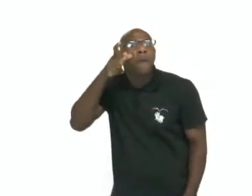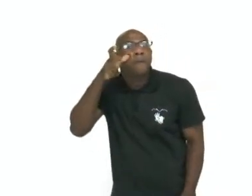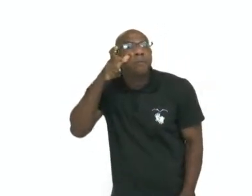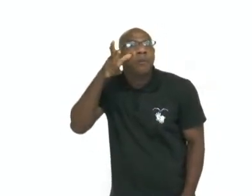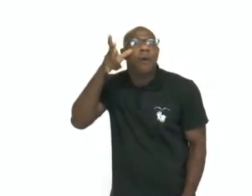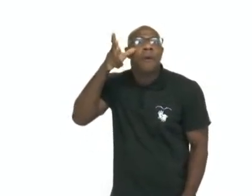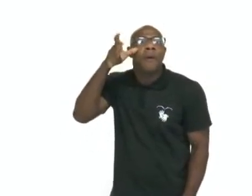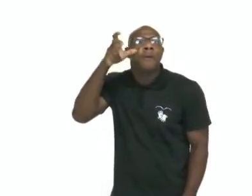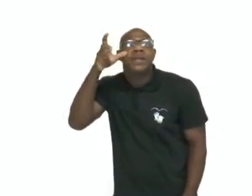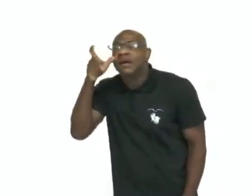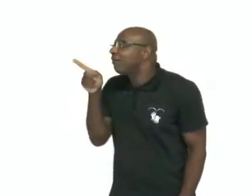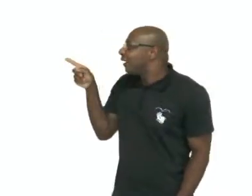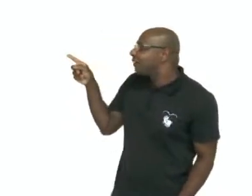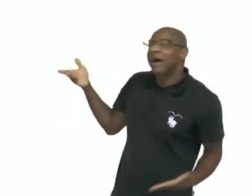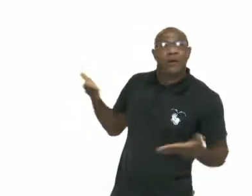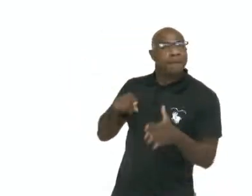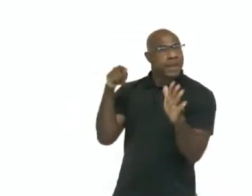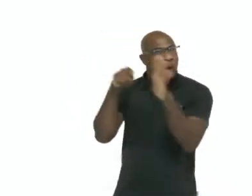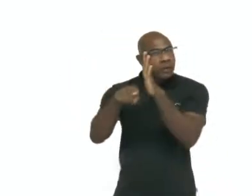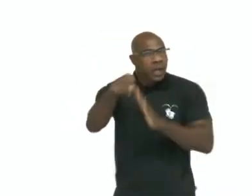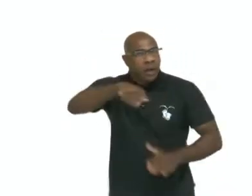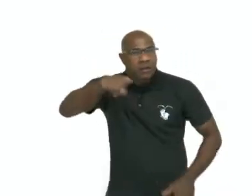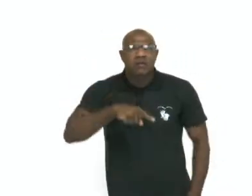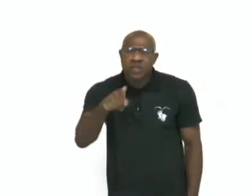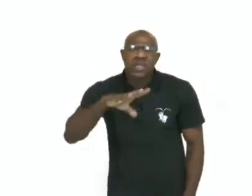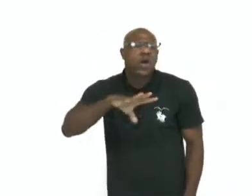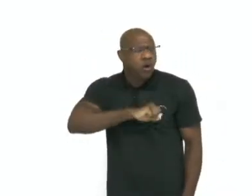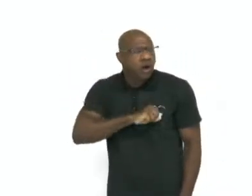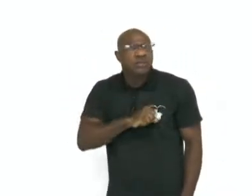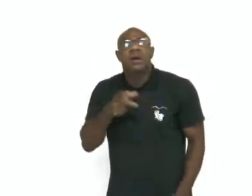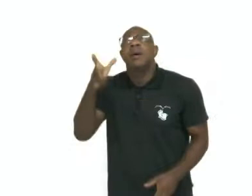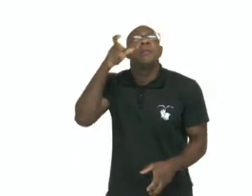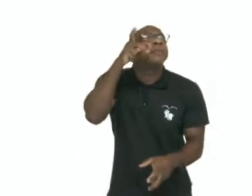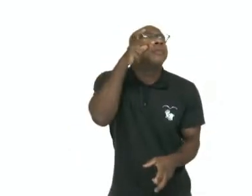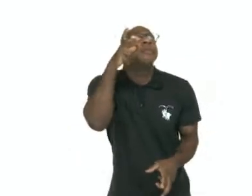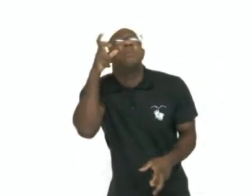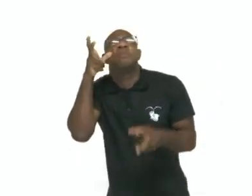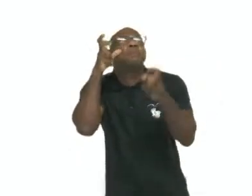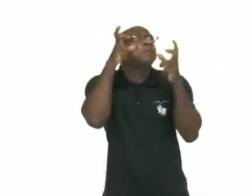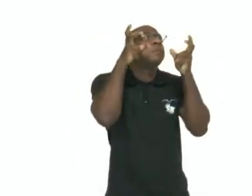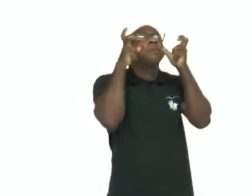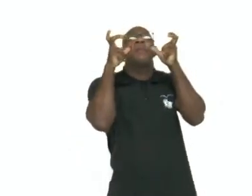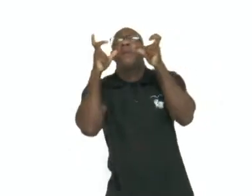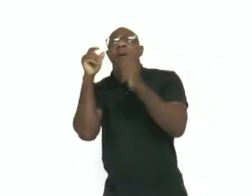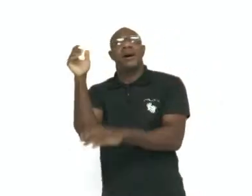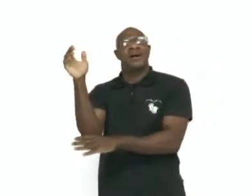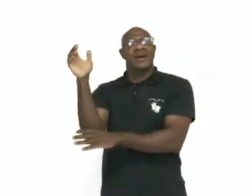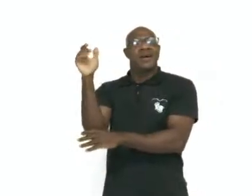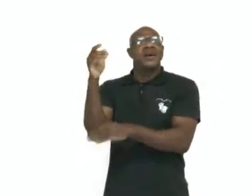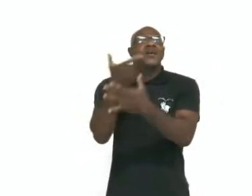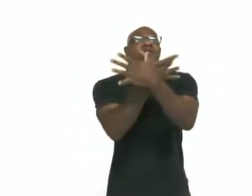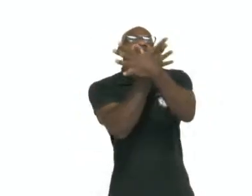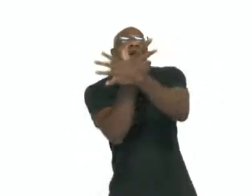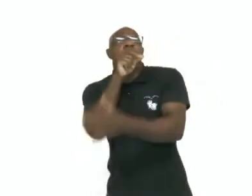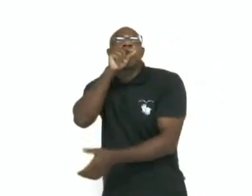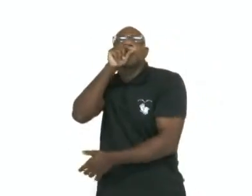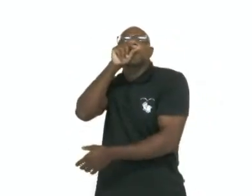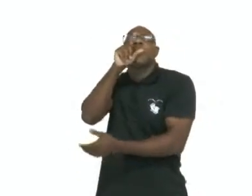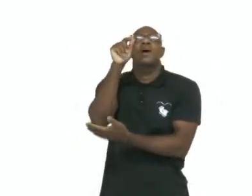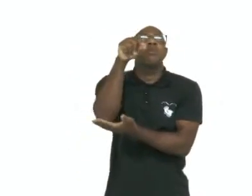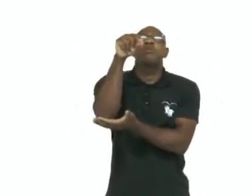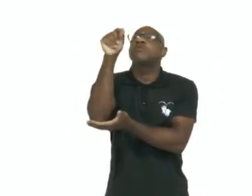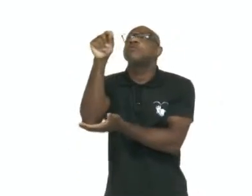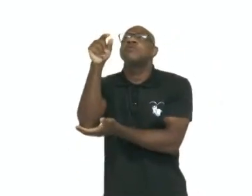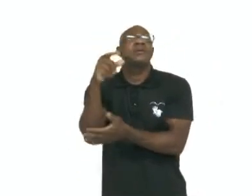imagem. Quero perguntar para você, você gosta de observar os pássaros aí da janela da tua casa? Como que é aí na região onde você mora?